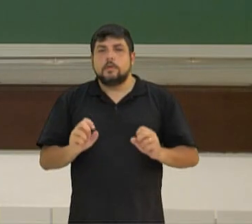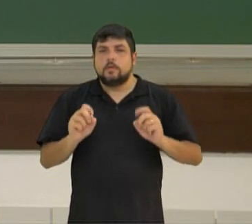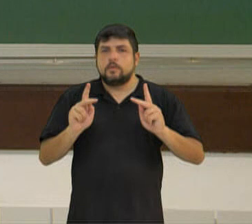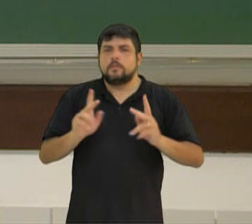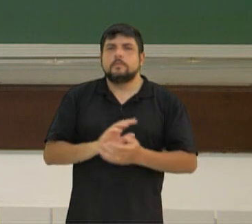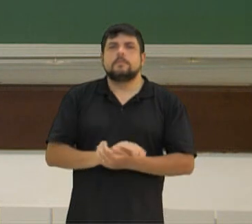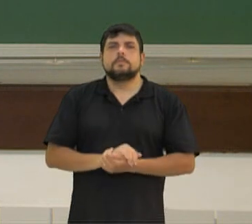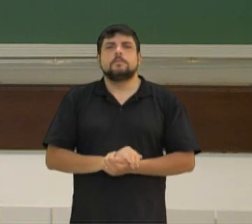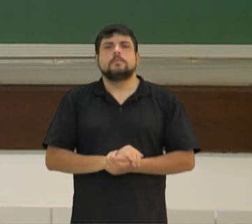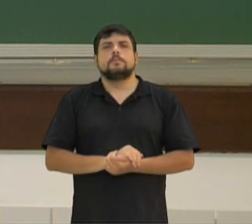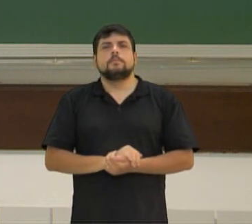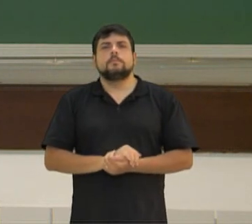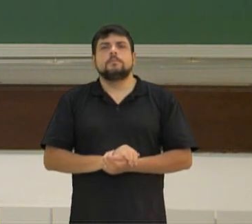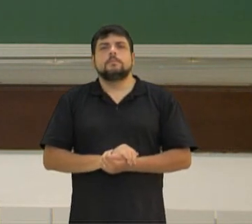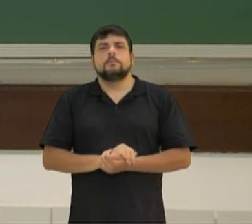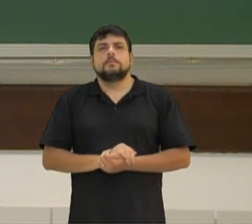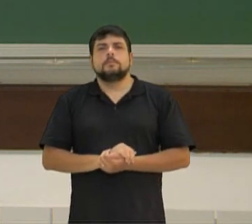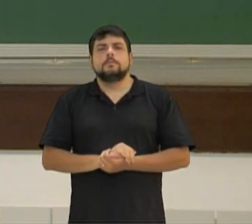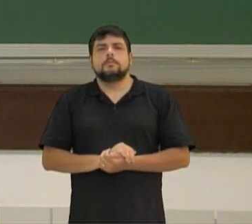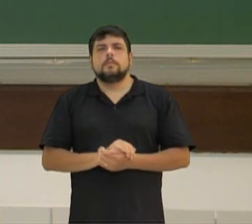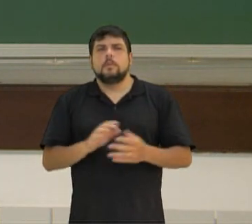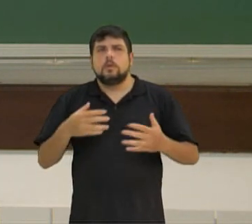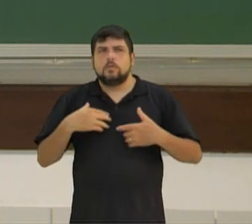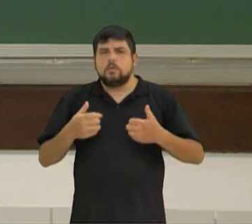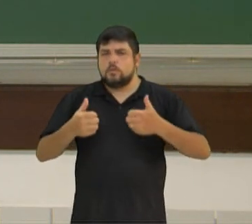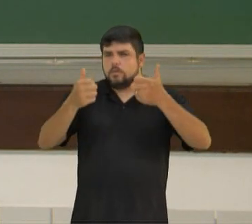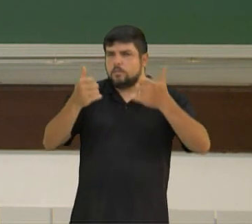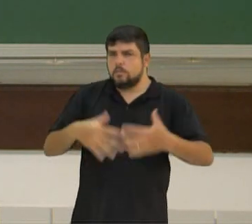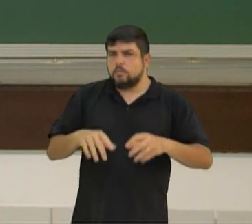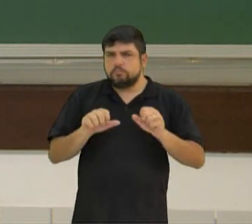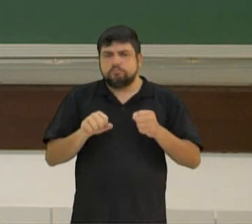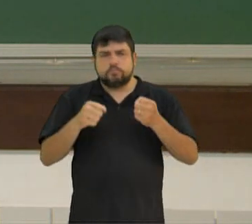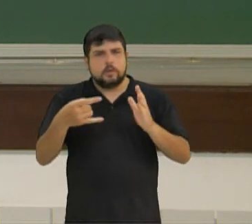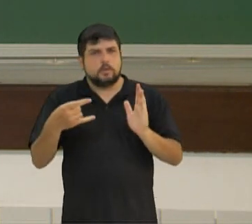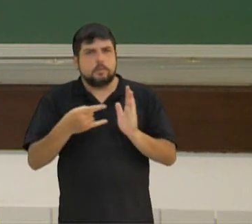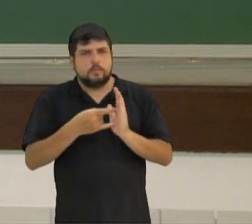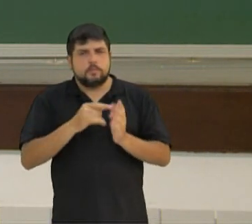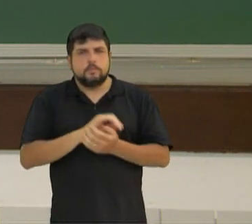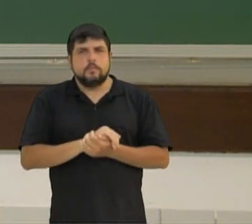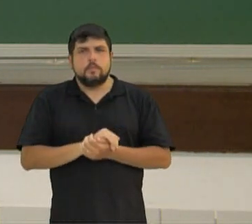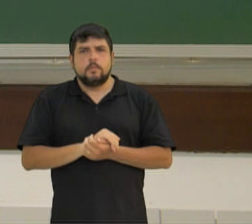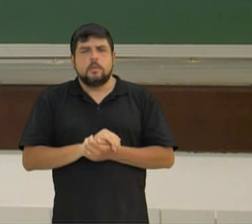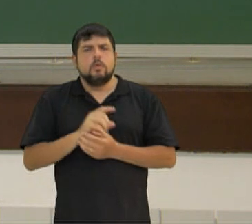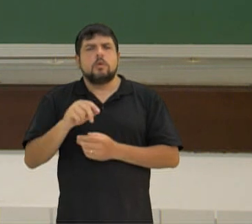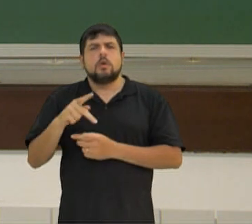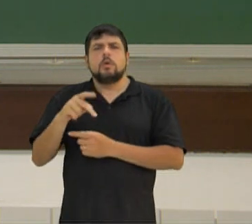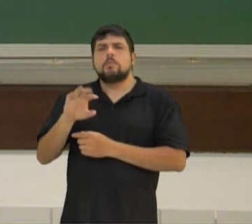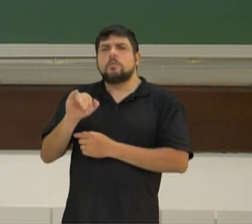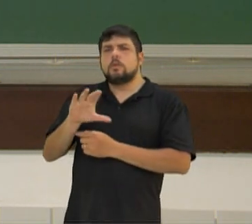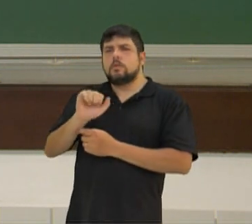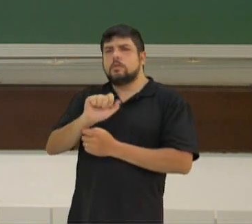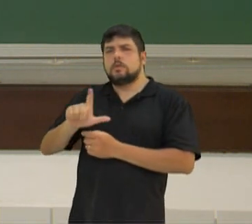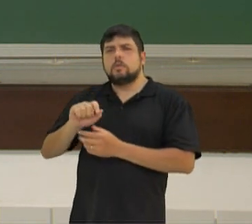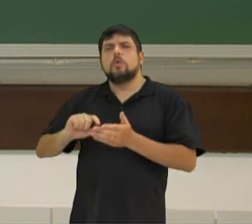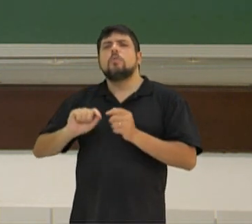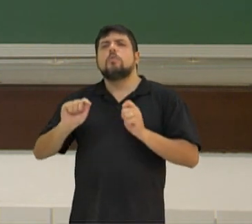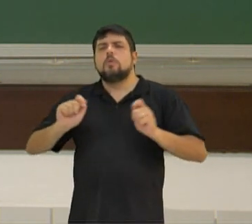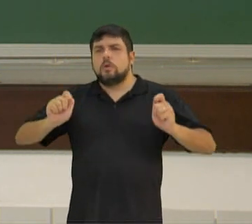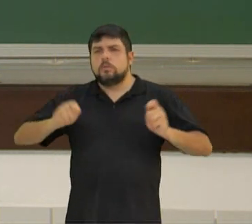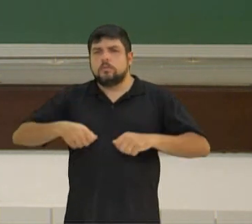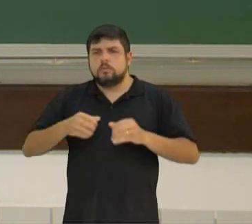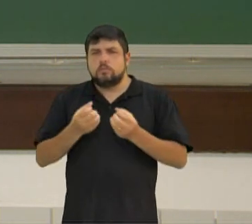ok? Vamos falar, então, sobre o potencial da pilha. Então, o que é esse potencial? É a capacidade de gerar energia.